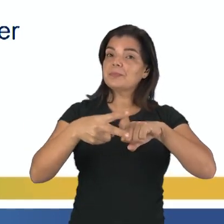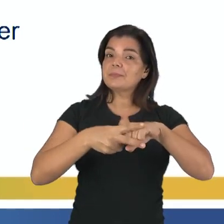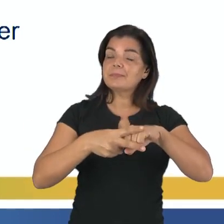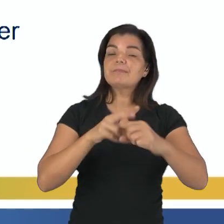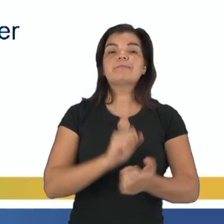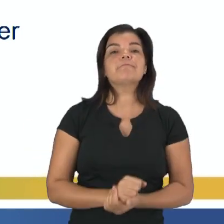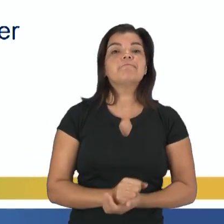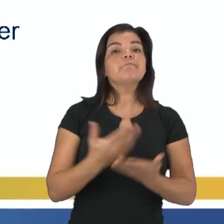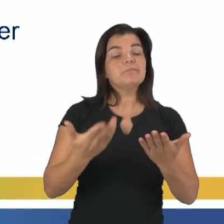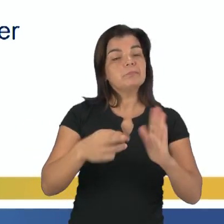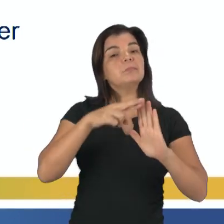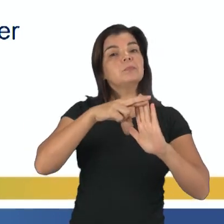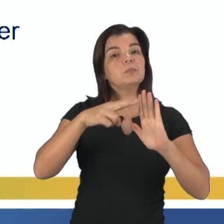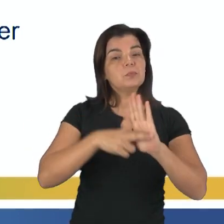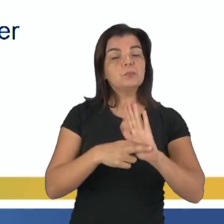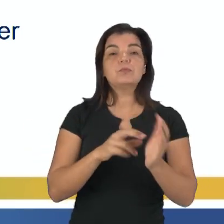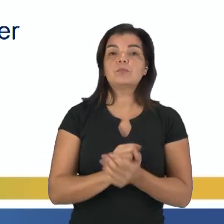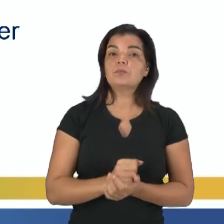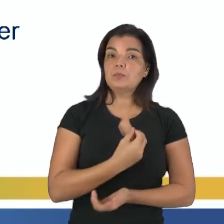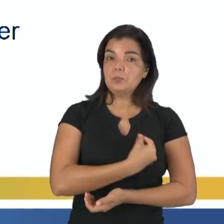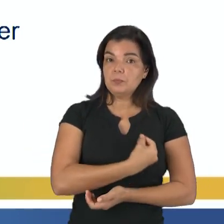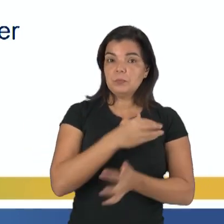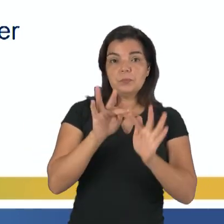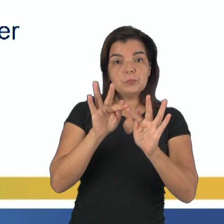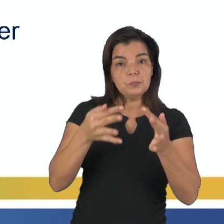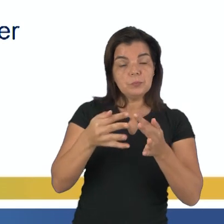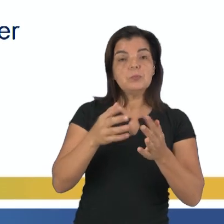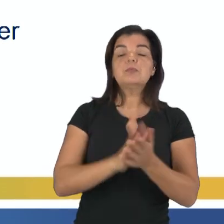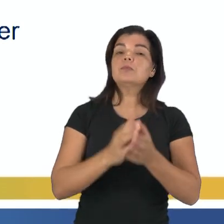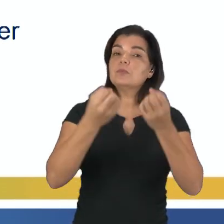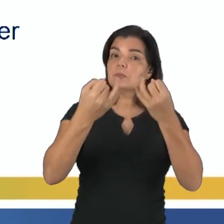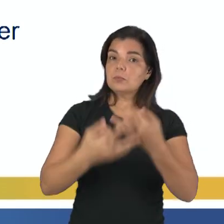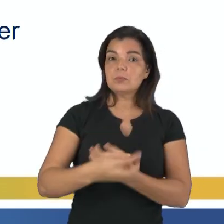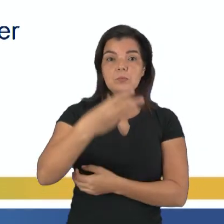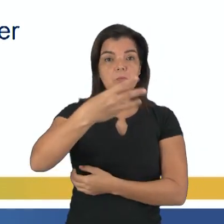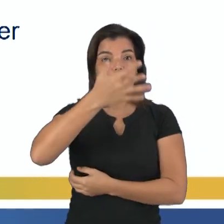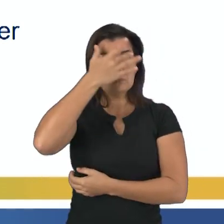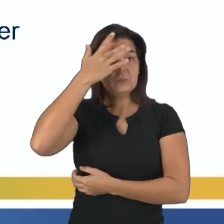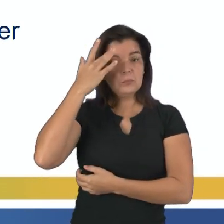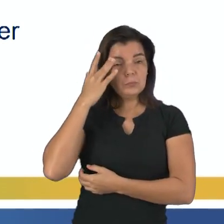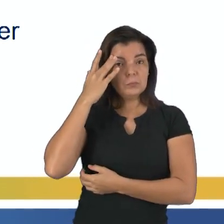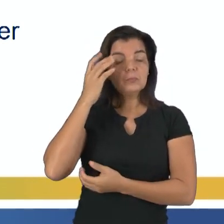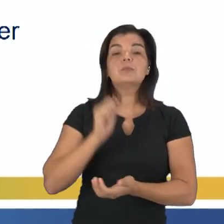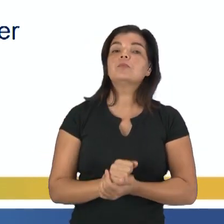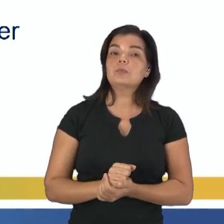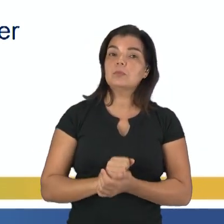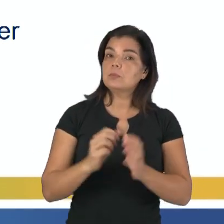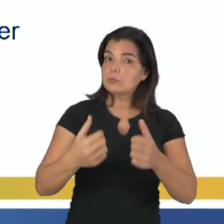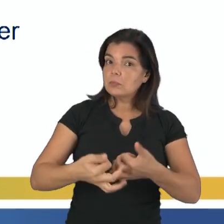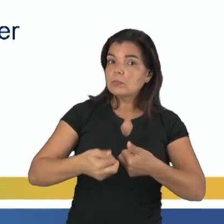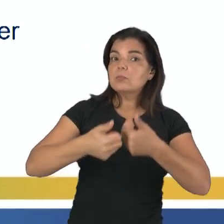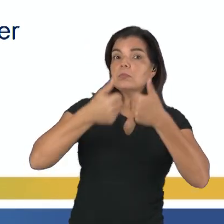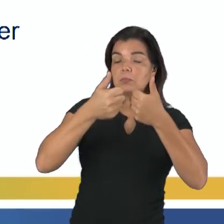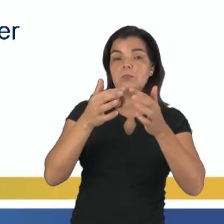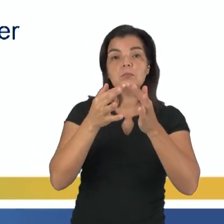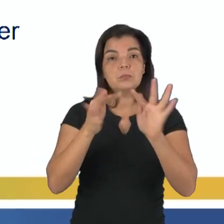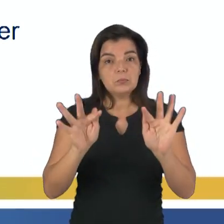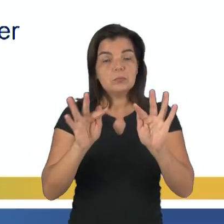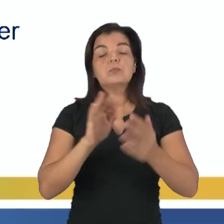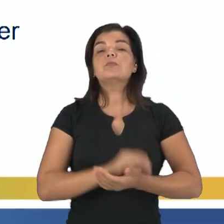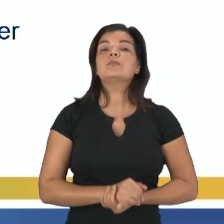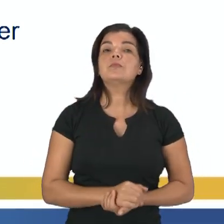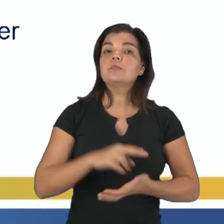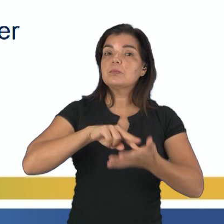Isso, então essa é a regra, tá? No presente simples, quando a gente fala para a terceira pessoa uma sentença afirmativa,